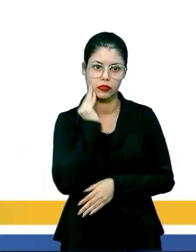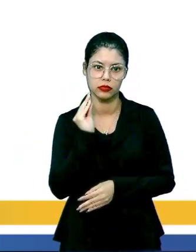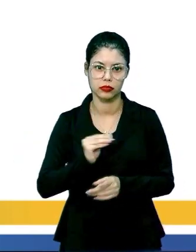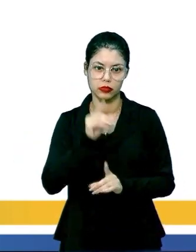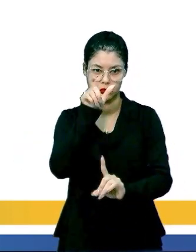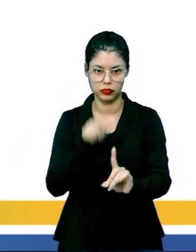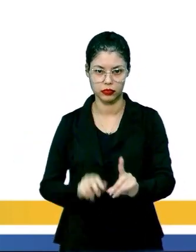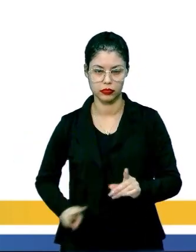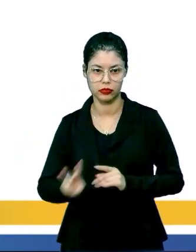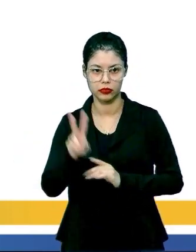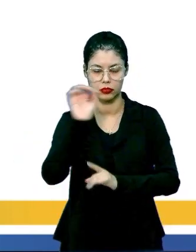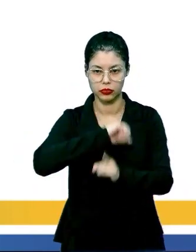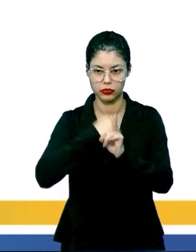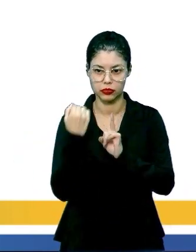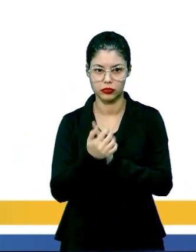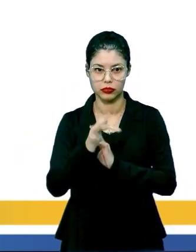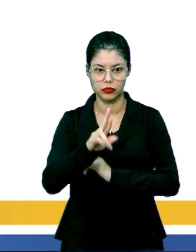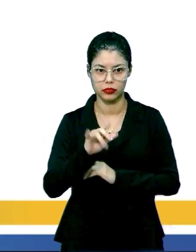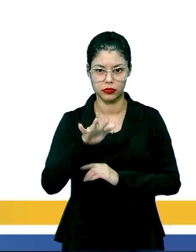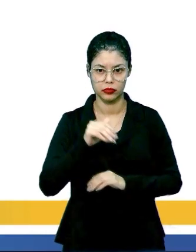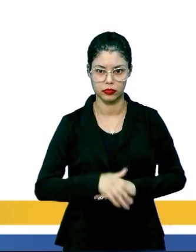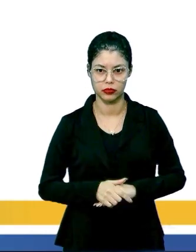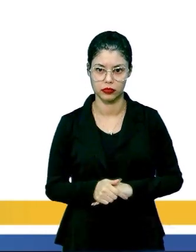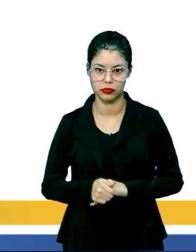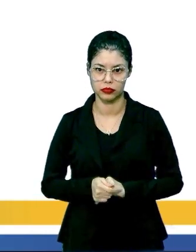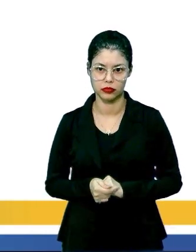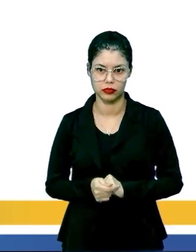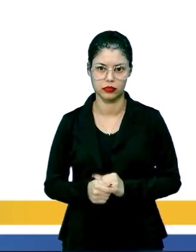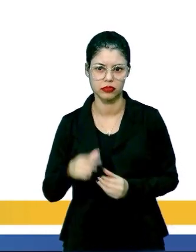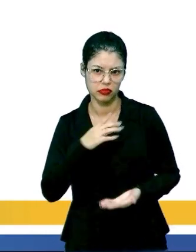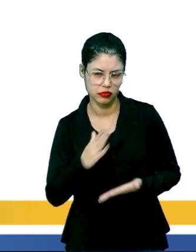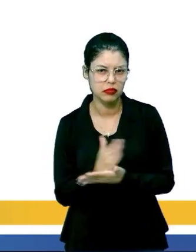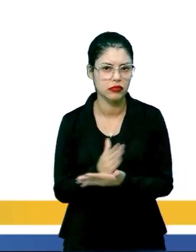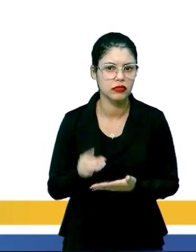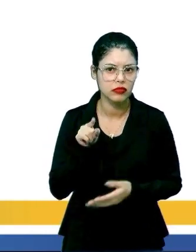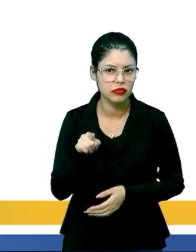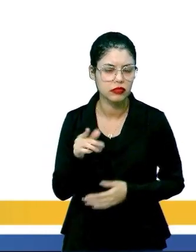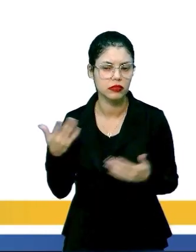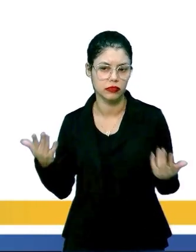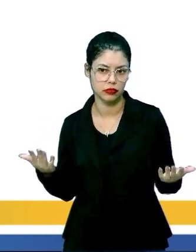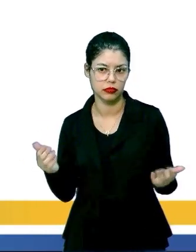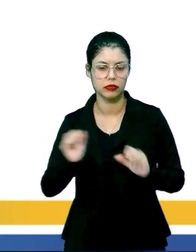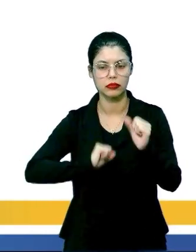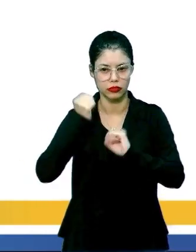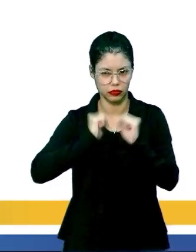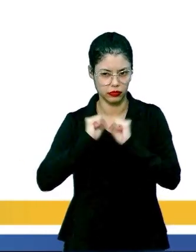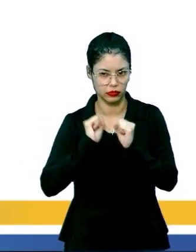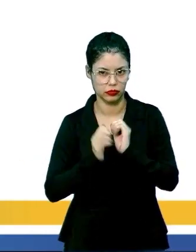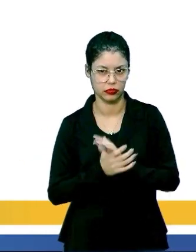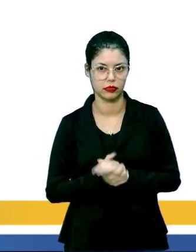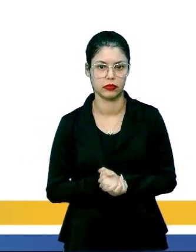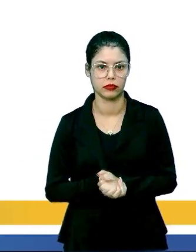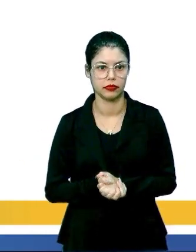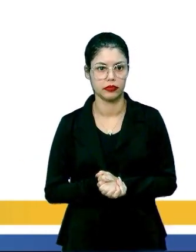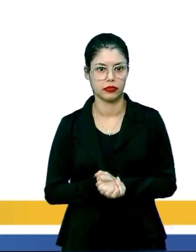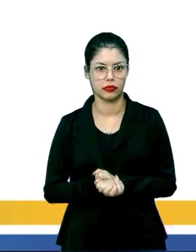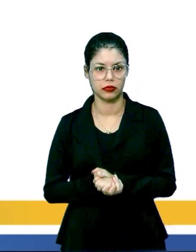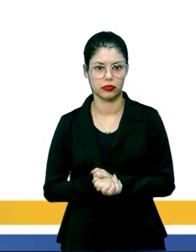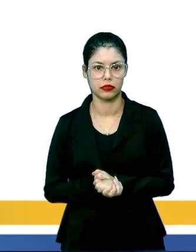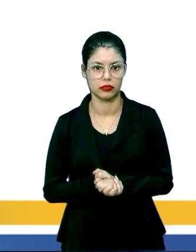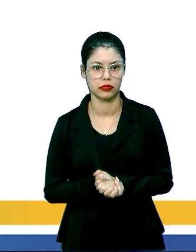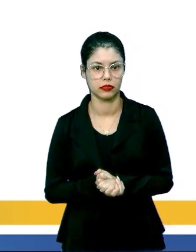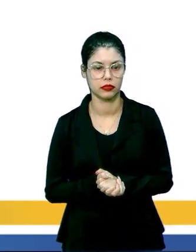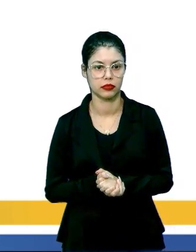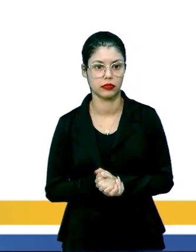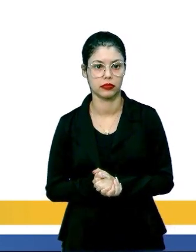como referência a valorização da sociedade fabril. Tem alguma coisa de fábrica nessa imagem aí?